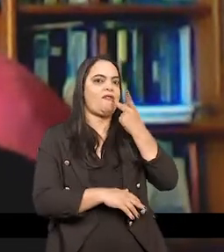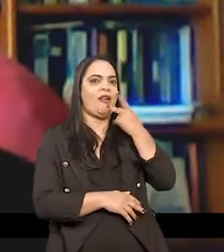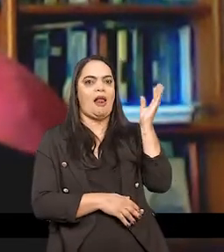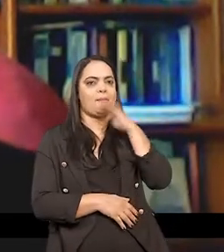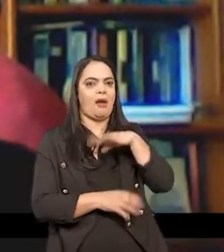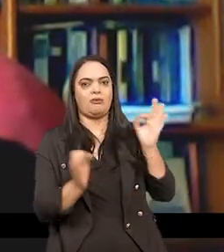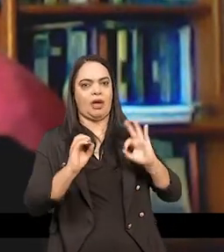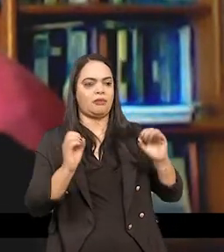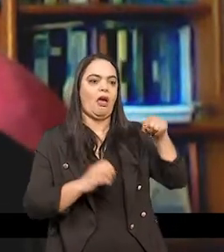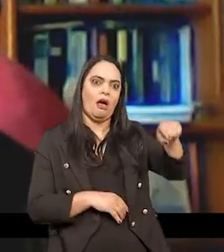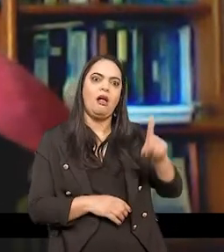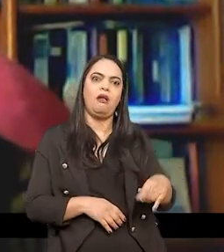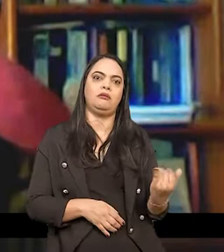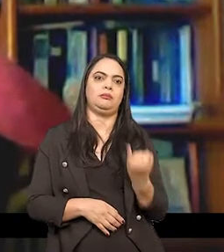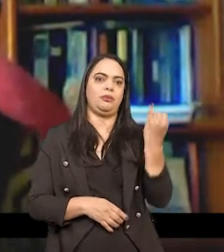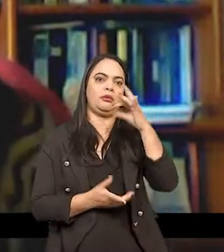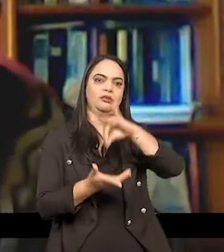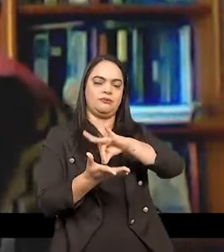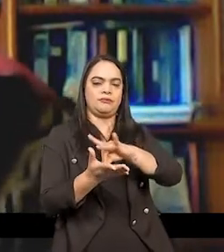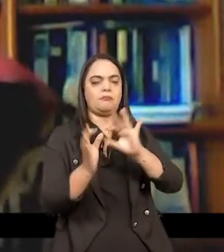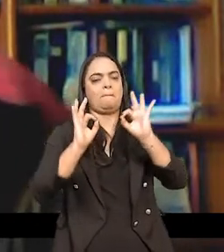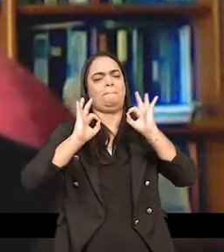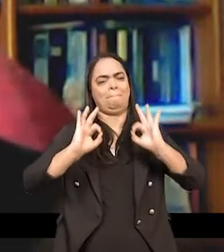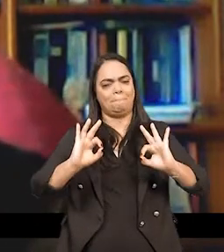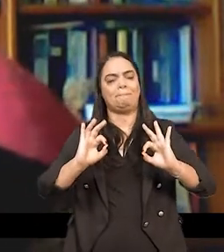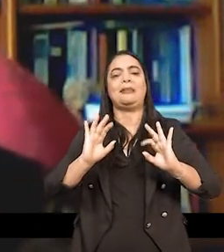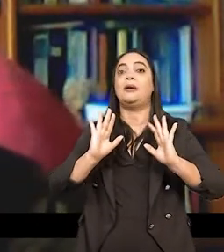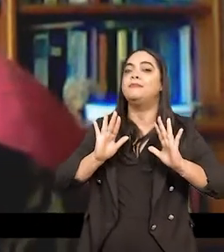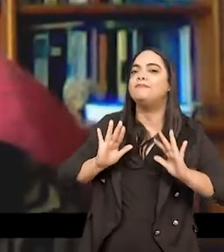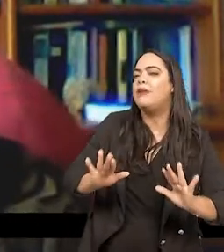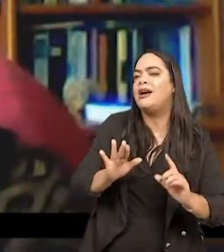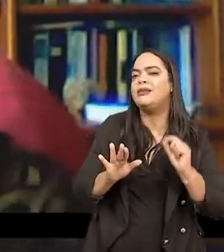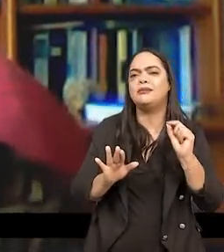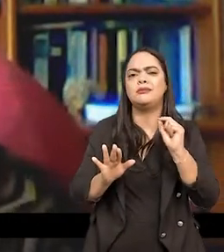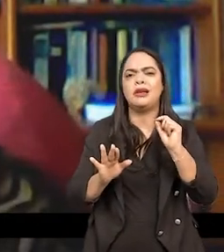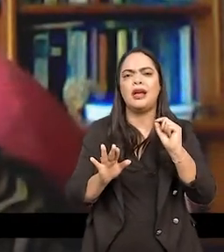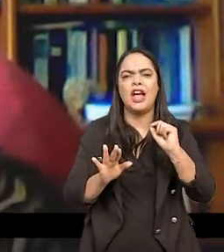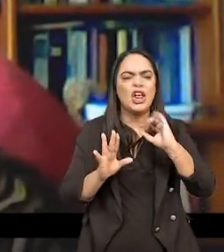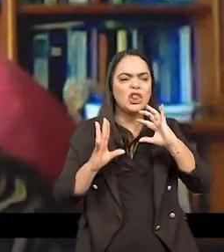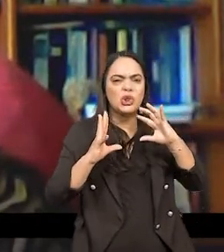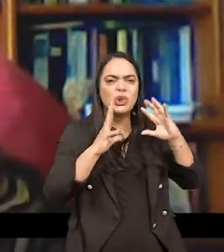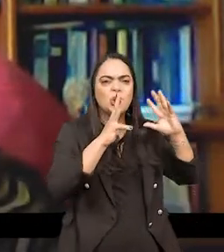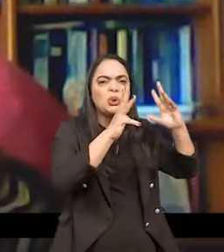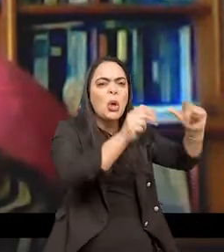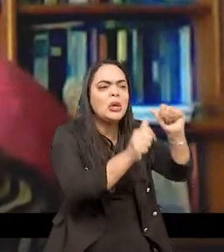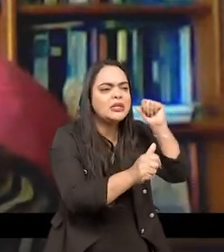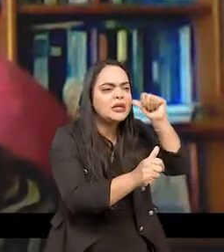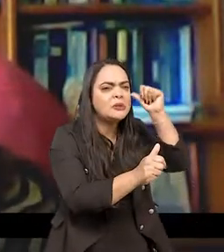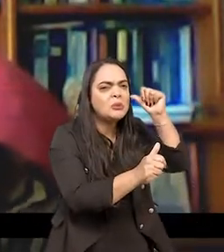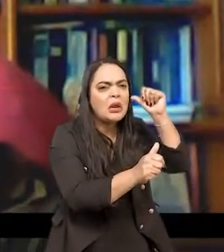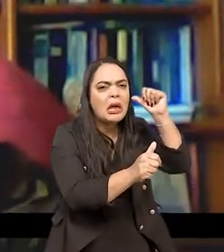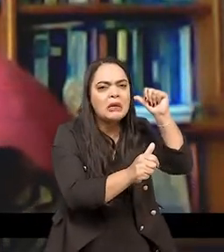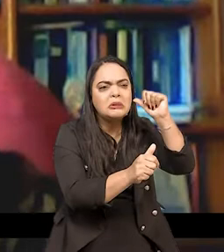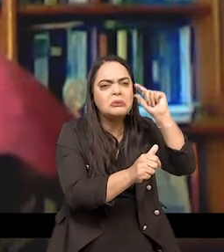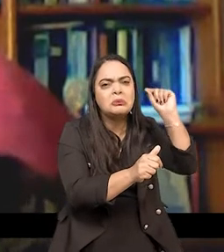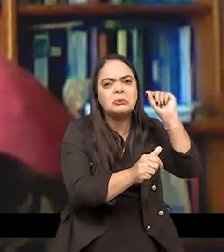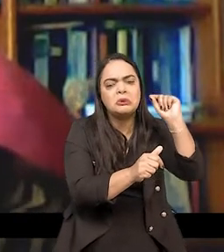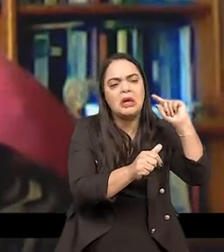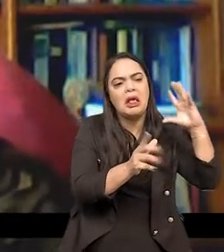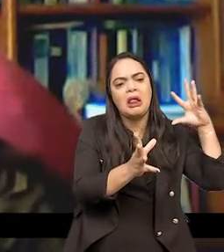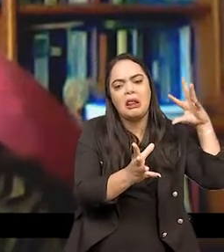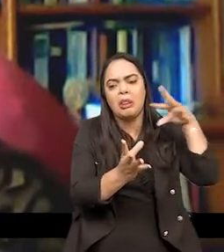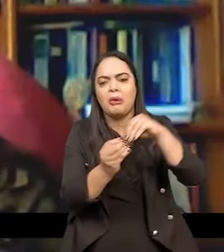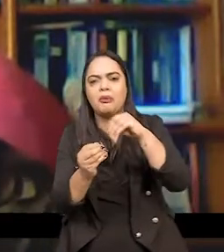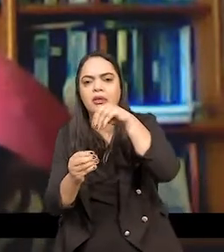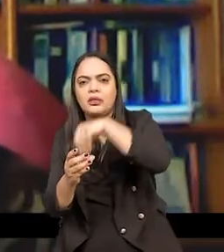tal, mas tu resume todas as mulheres a essa mulher, tá? Que é uma mulher também rica,